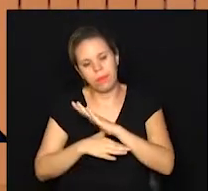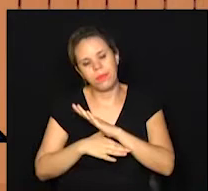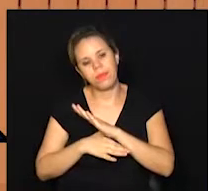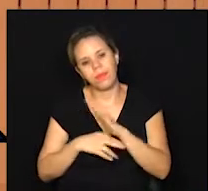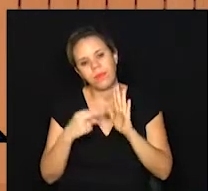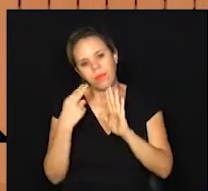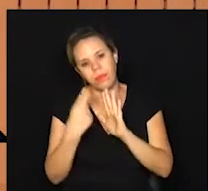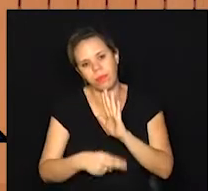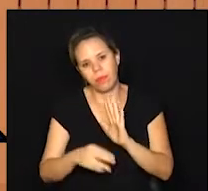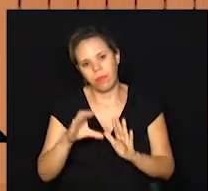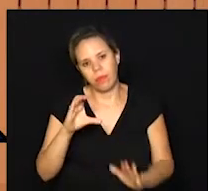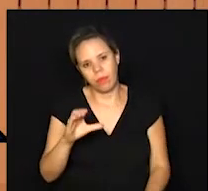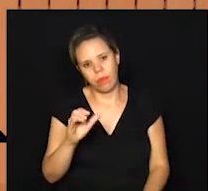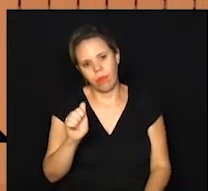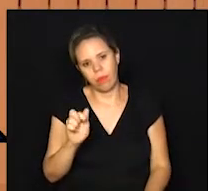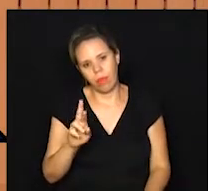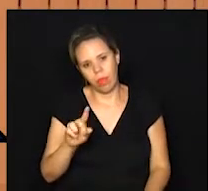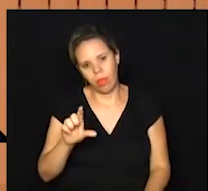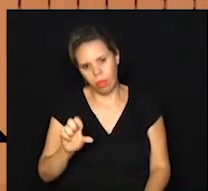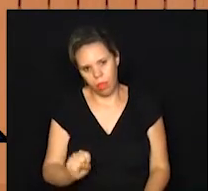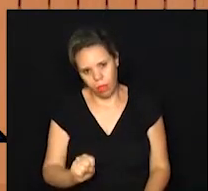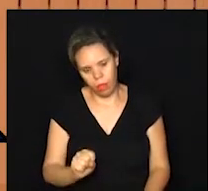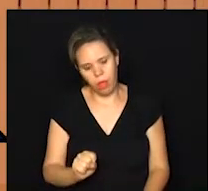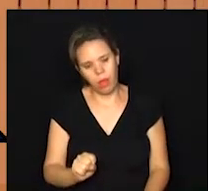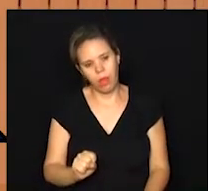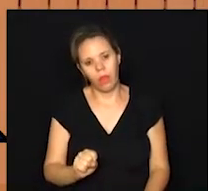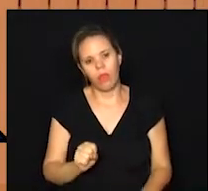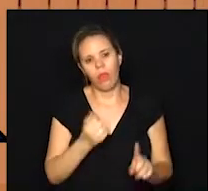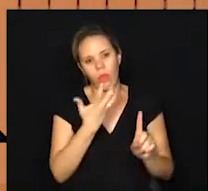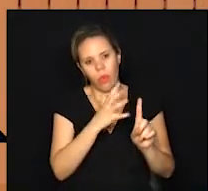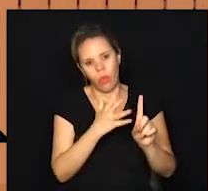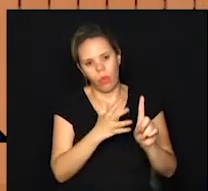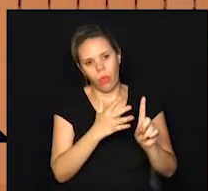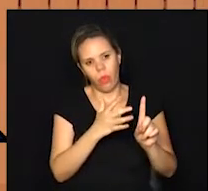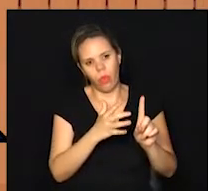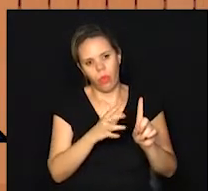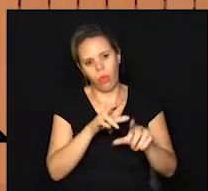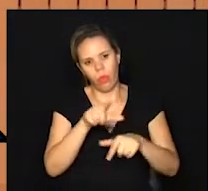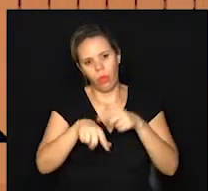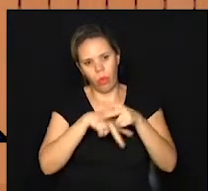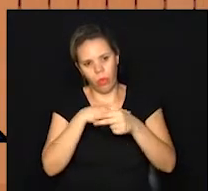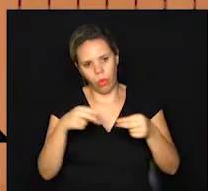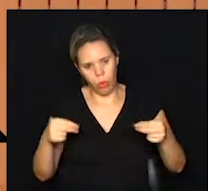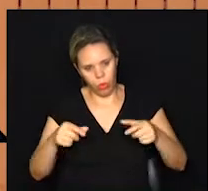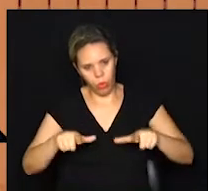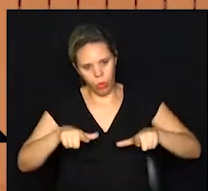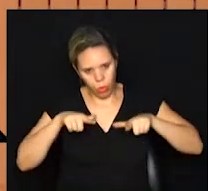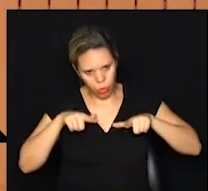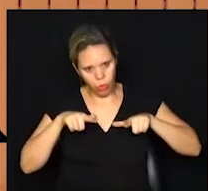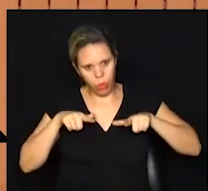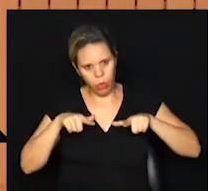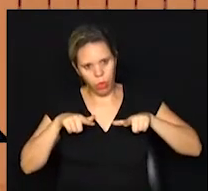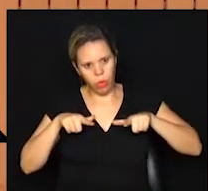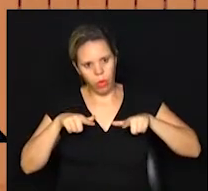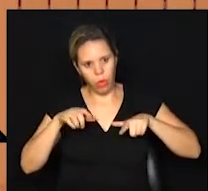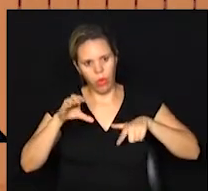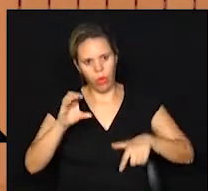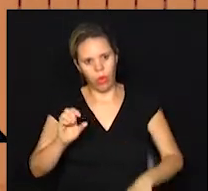do senhor Carlos Francisco Signorelli como homenageado pela medalha Cônego Milton Santana de Direitos